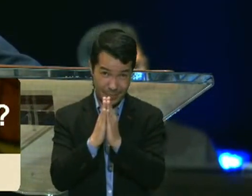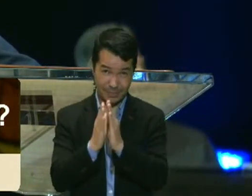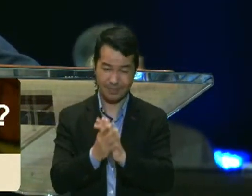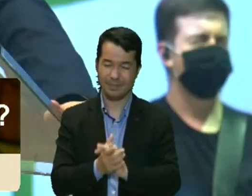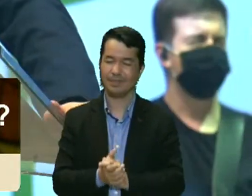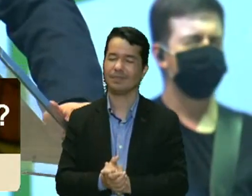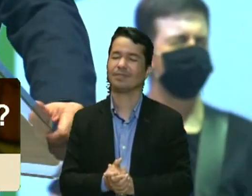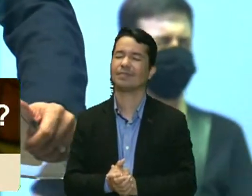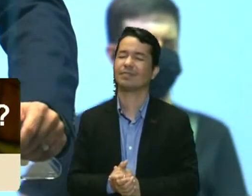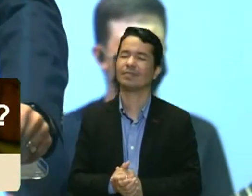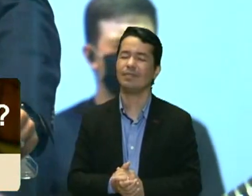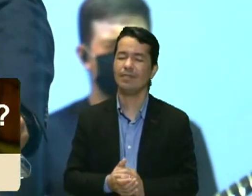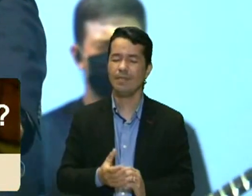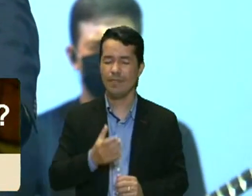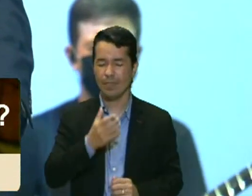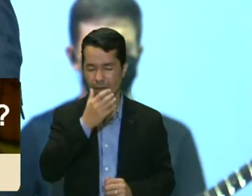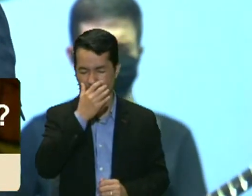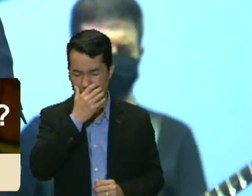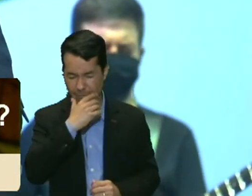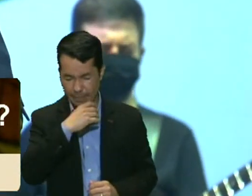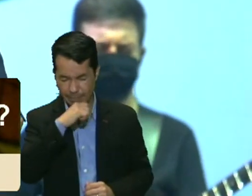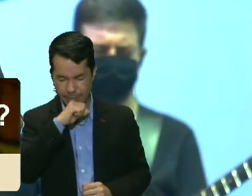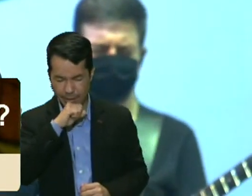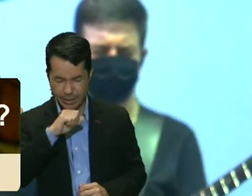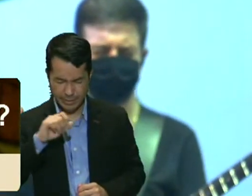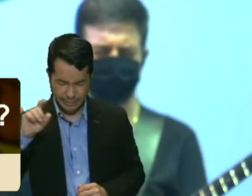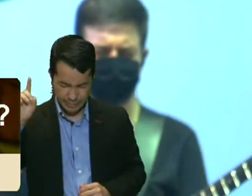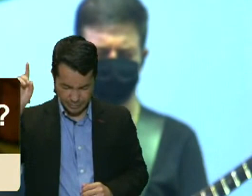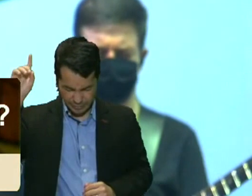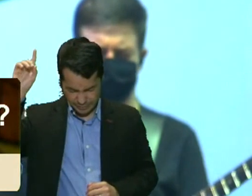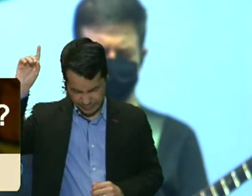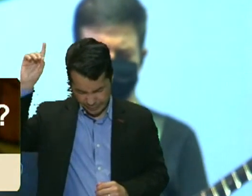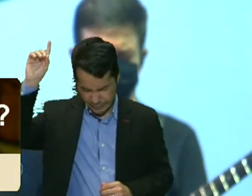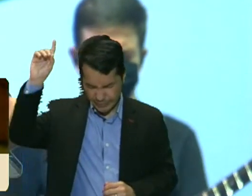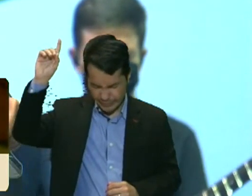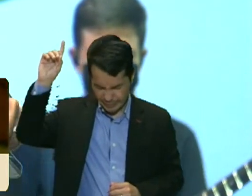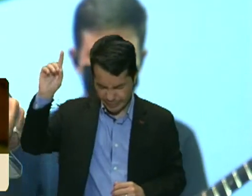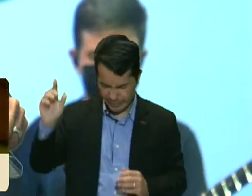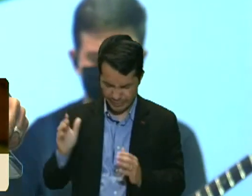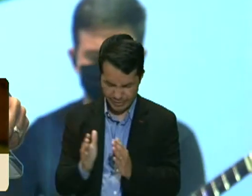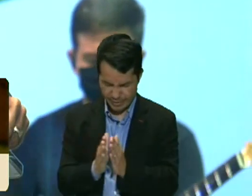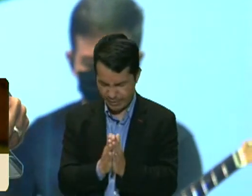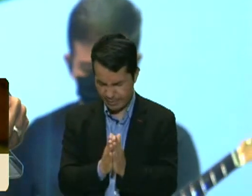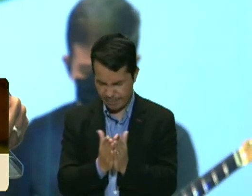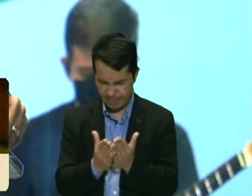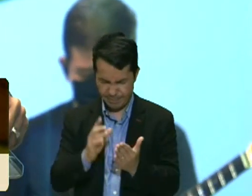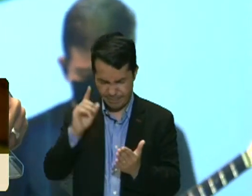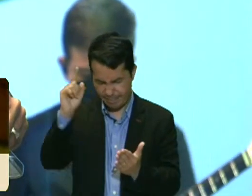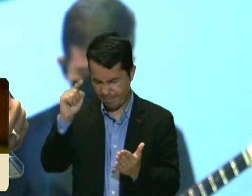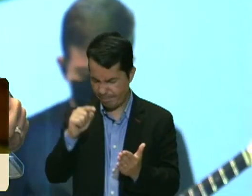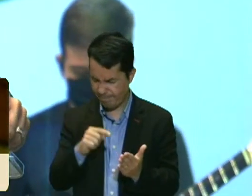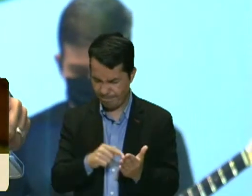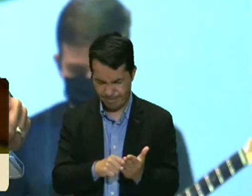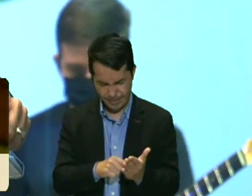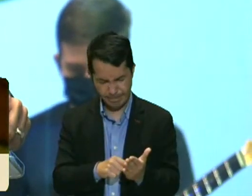Pai, diante da tua palavra e daquilo que o Senhor move no nosso coração, eu peço a Ti,